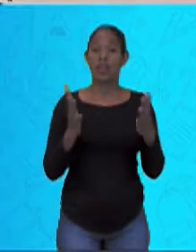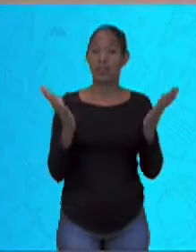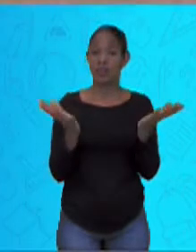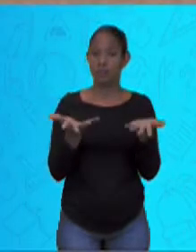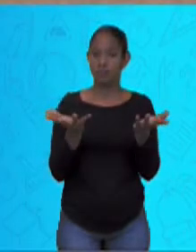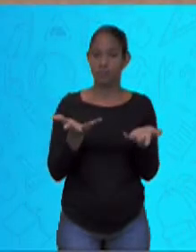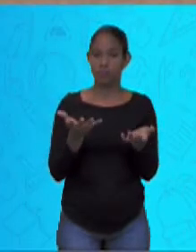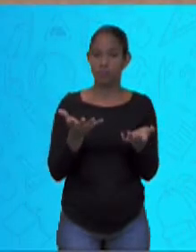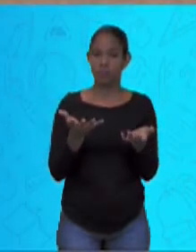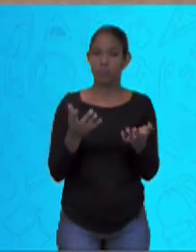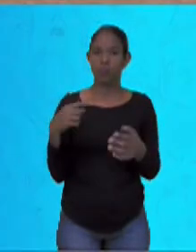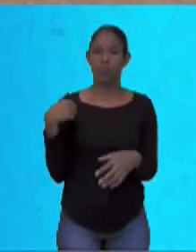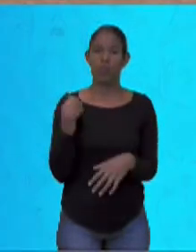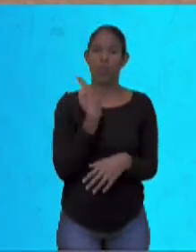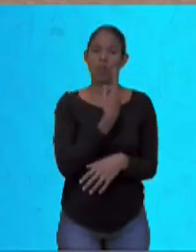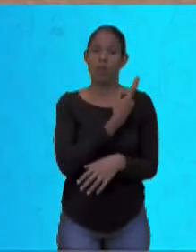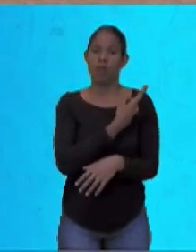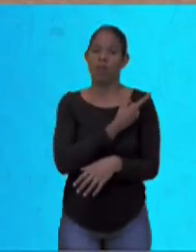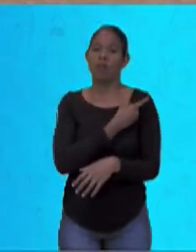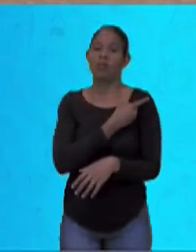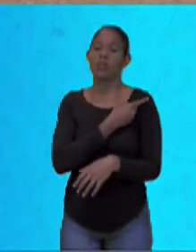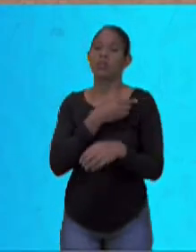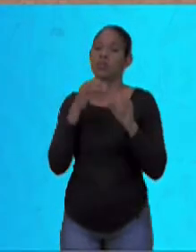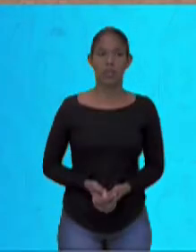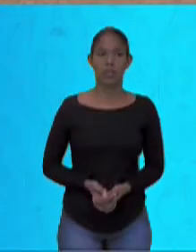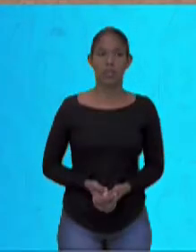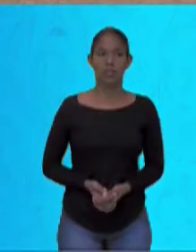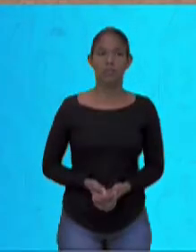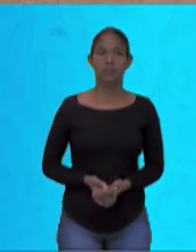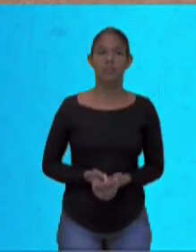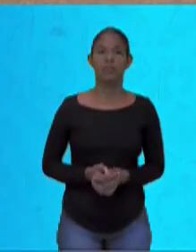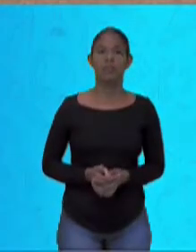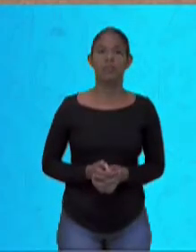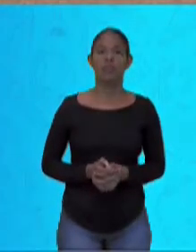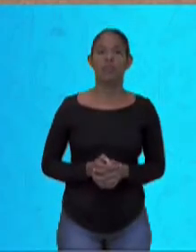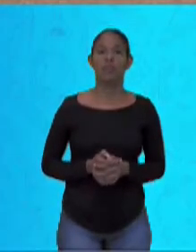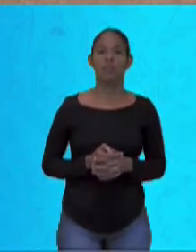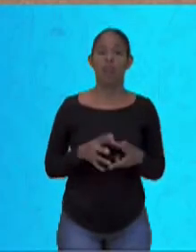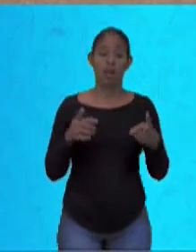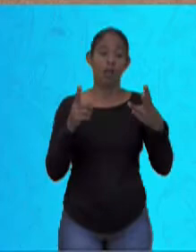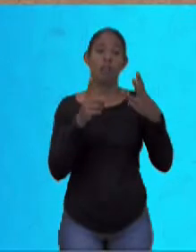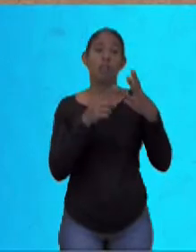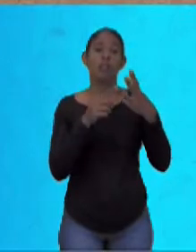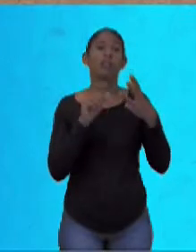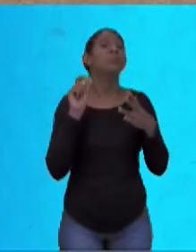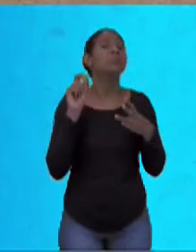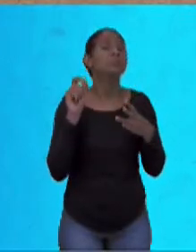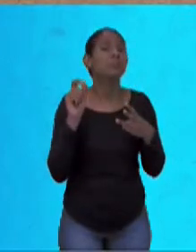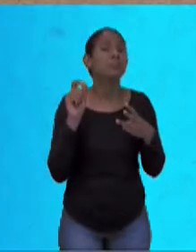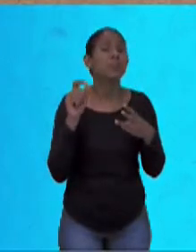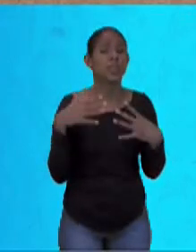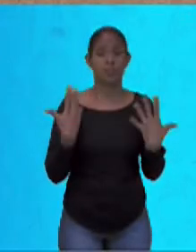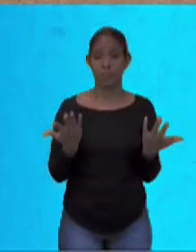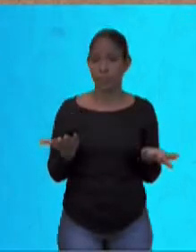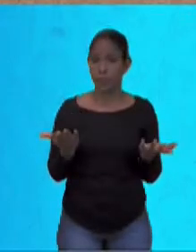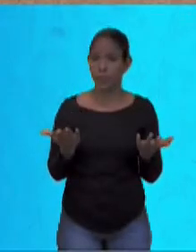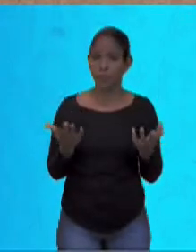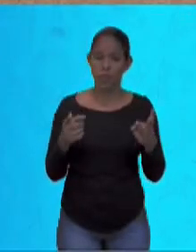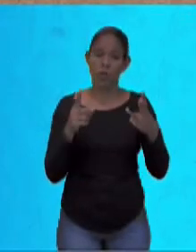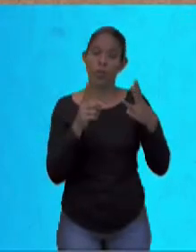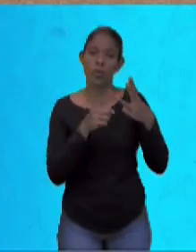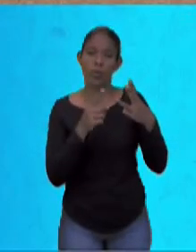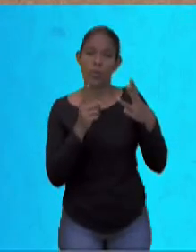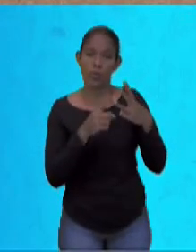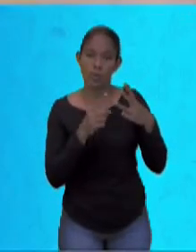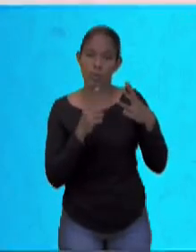Agora, vamos falar sobre soneto. O que é o soneto? Sim, o soneto é